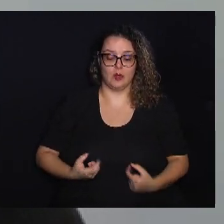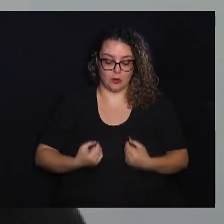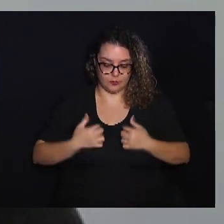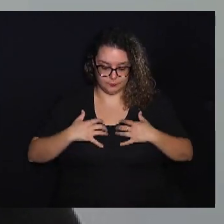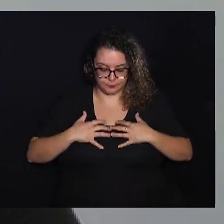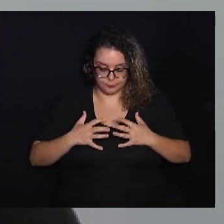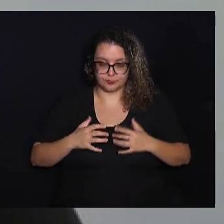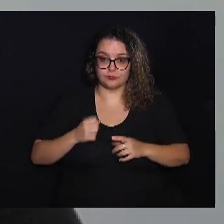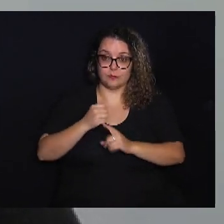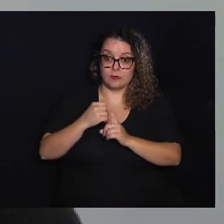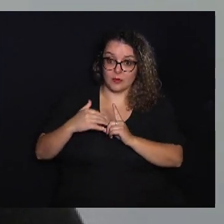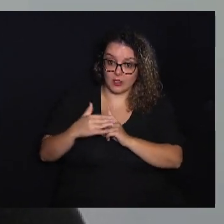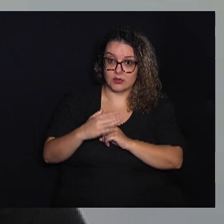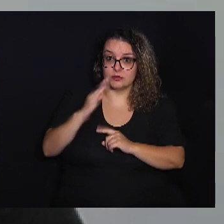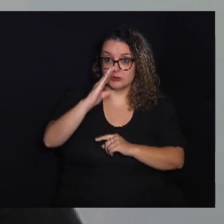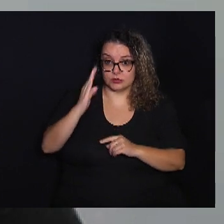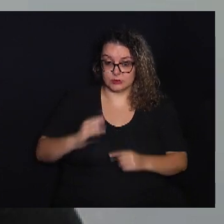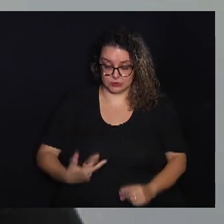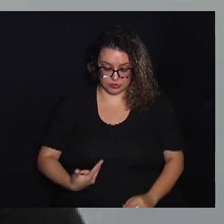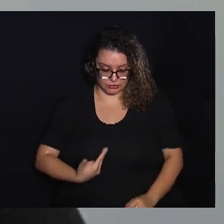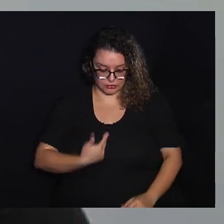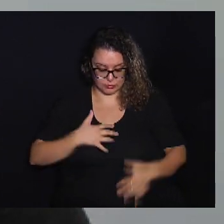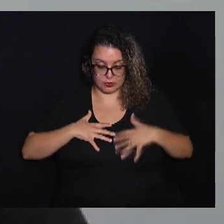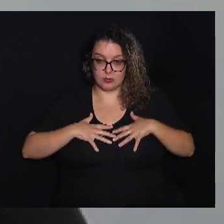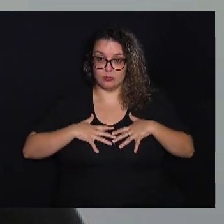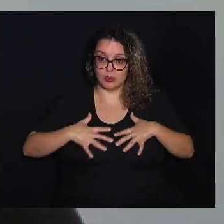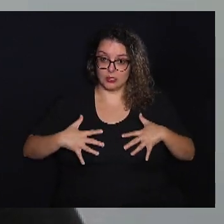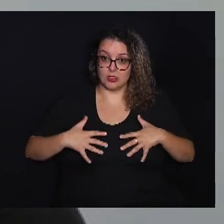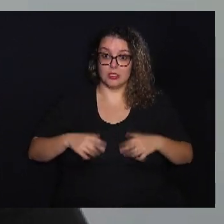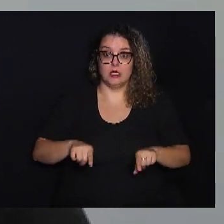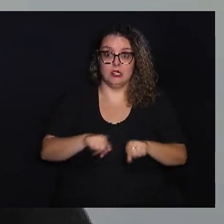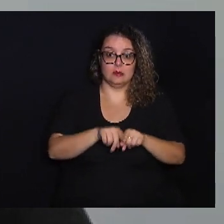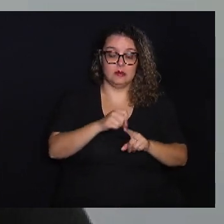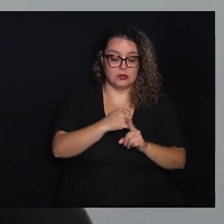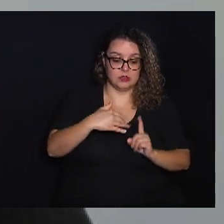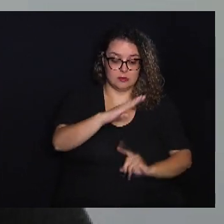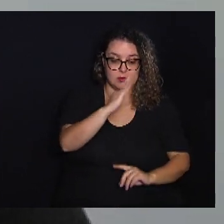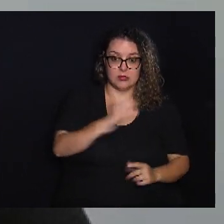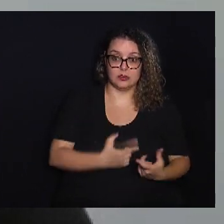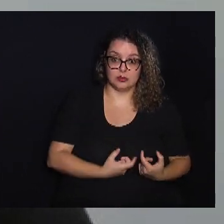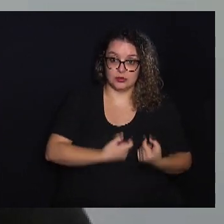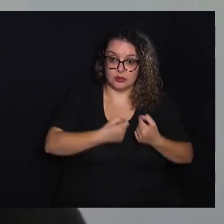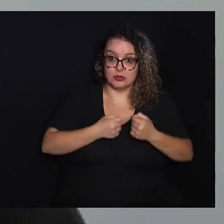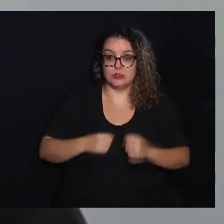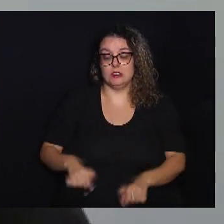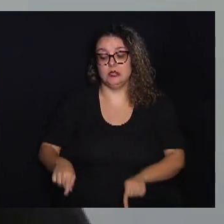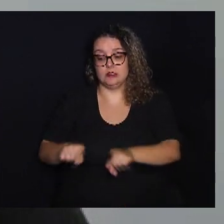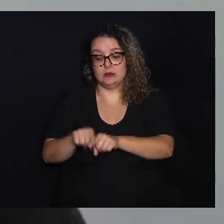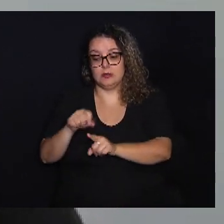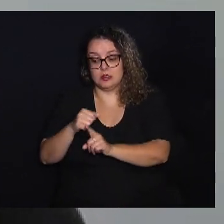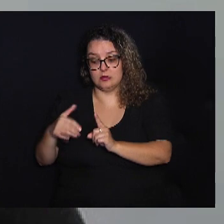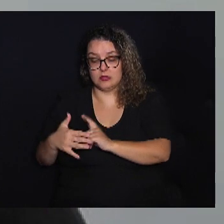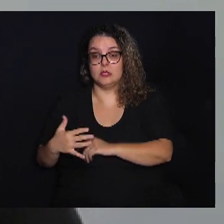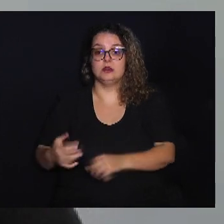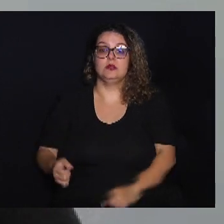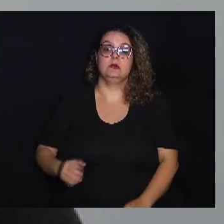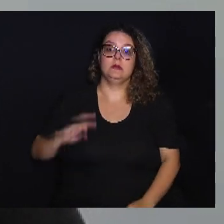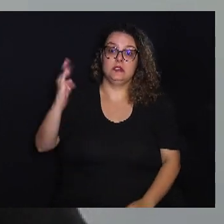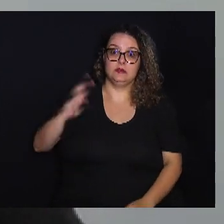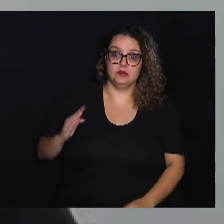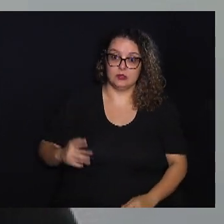Cirurgia Torácica, a Sociedade Brasileira de Oncologia, né? Sociedade Brasileira de Pneumologia e Tisiologia, porque, como você falou,